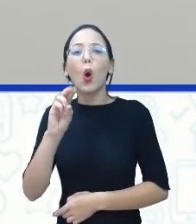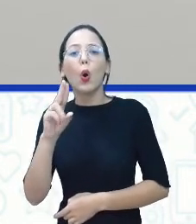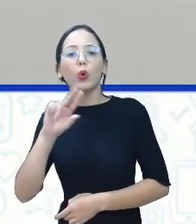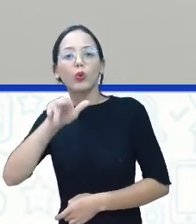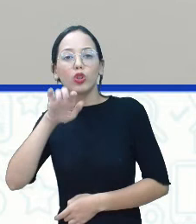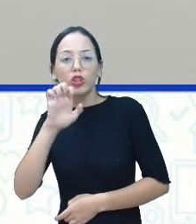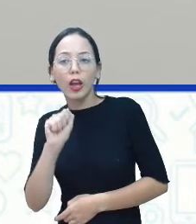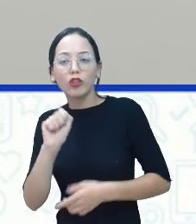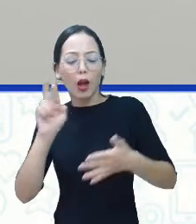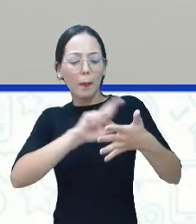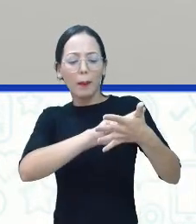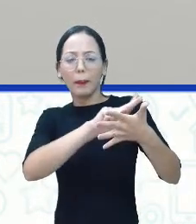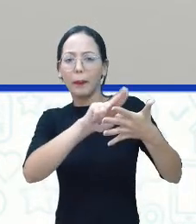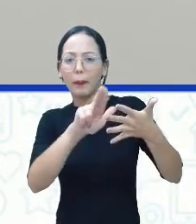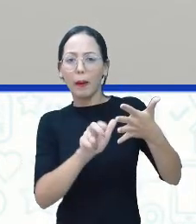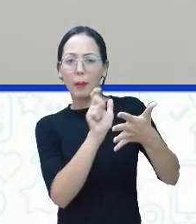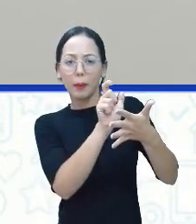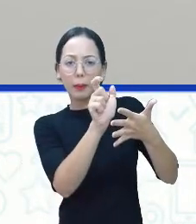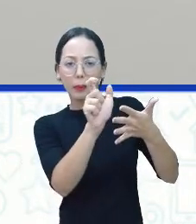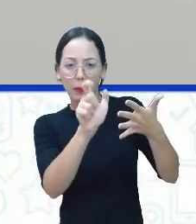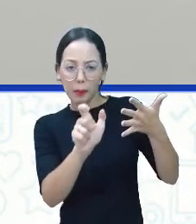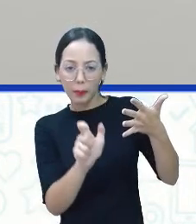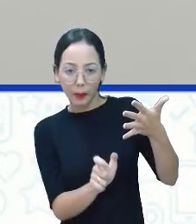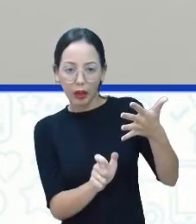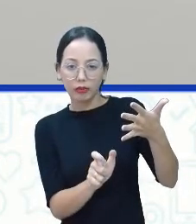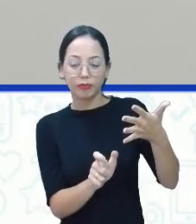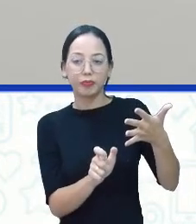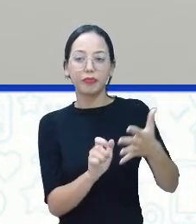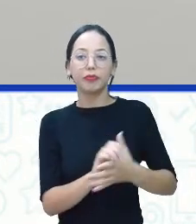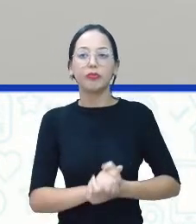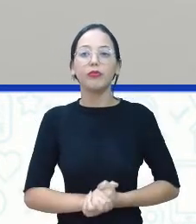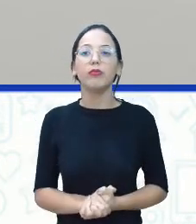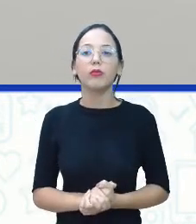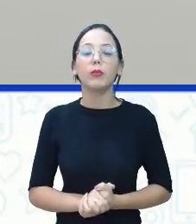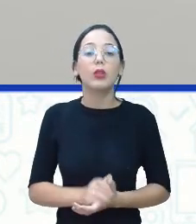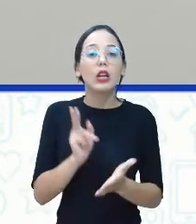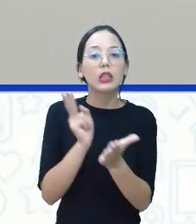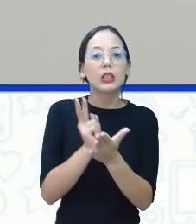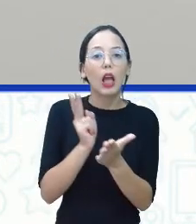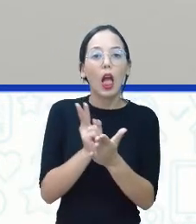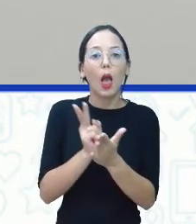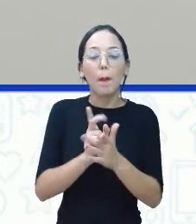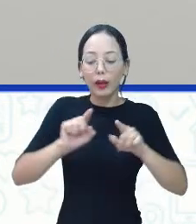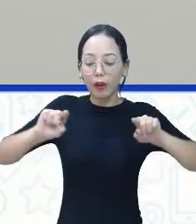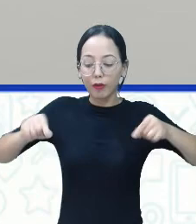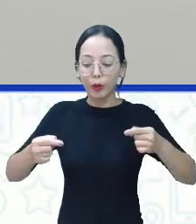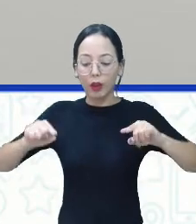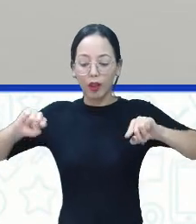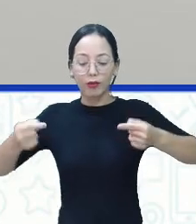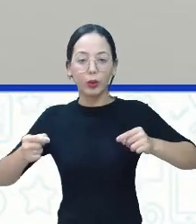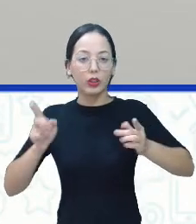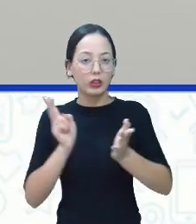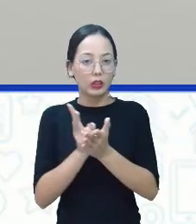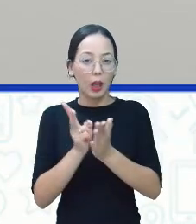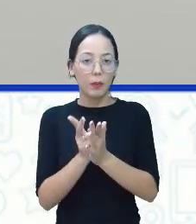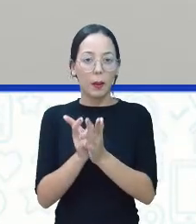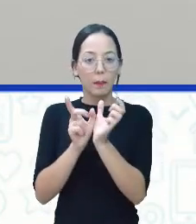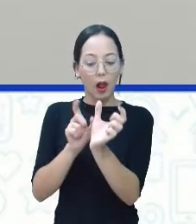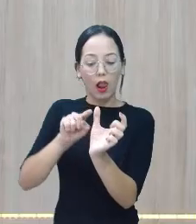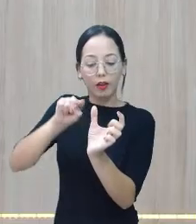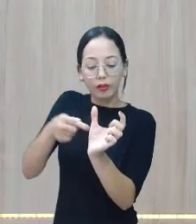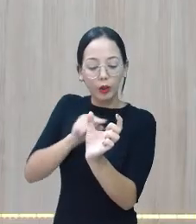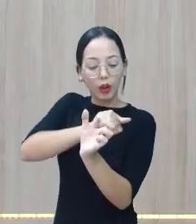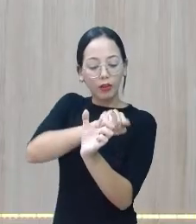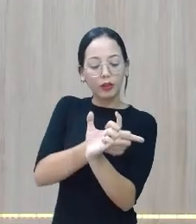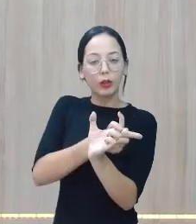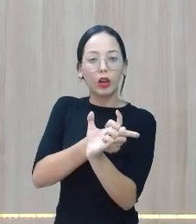saber, aliás, com efeito, devem ser isolados por vírgula. E